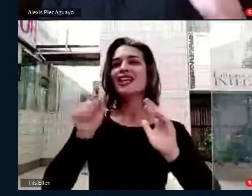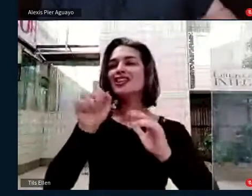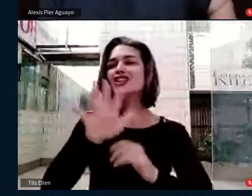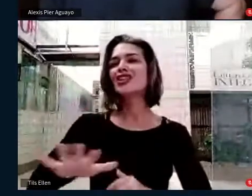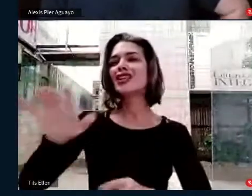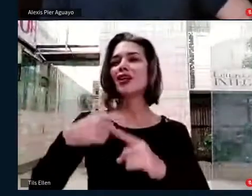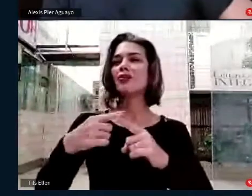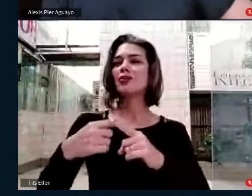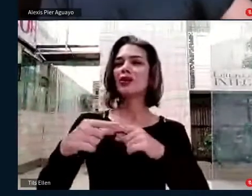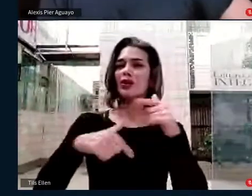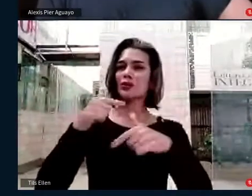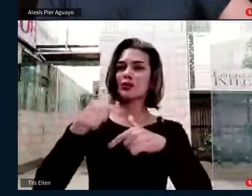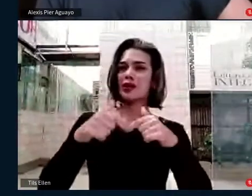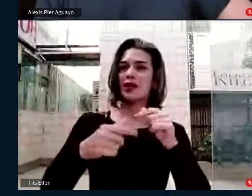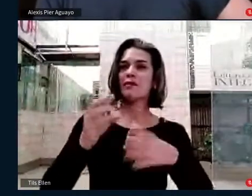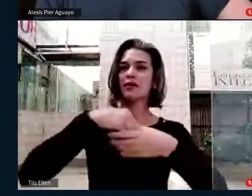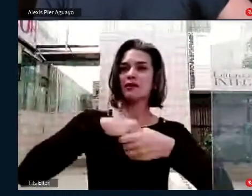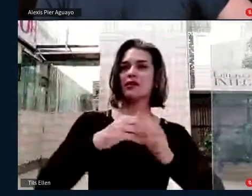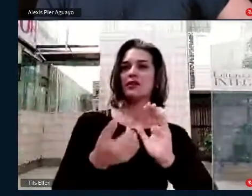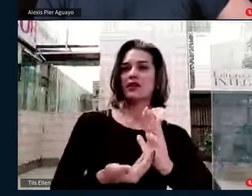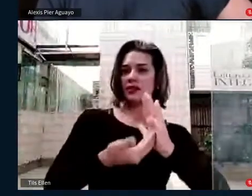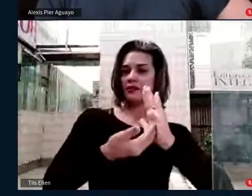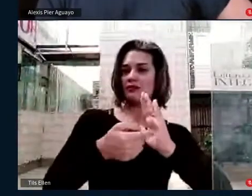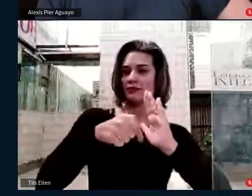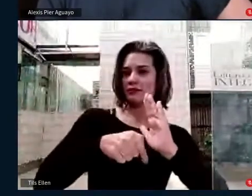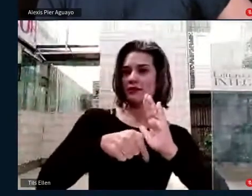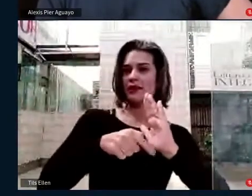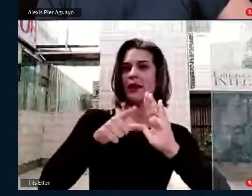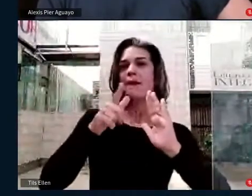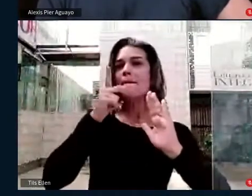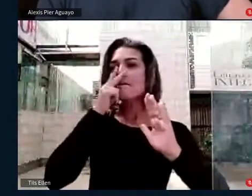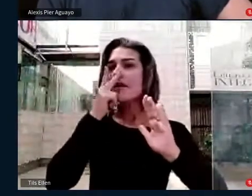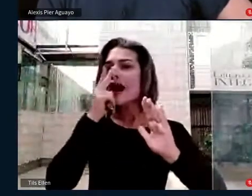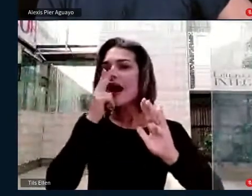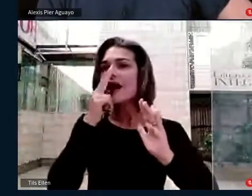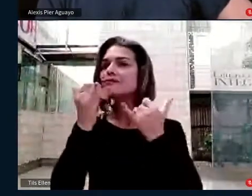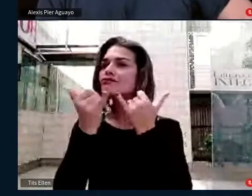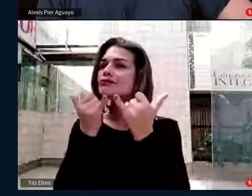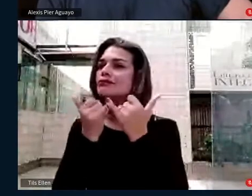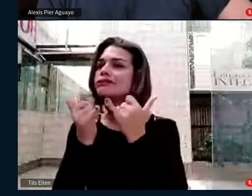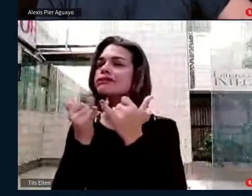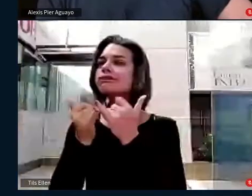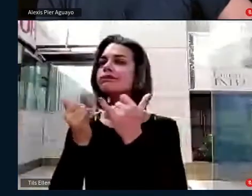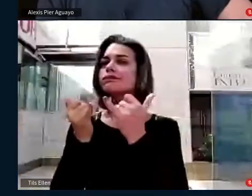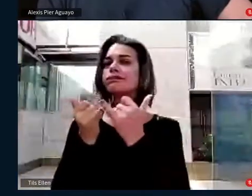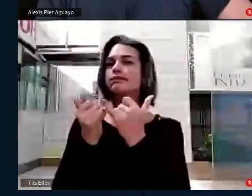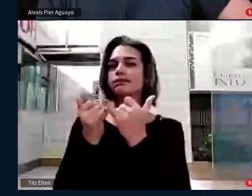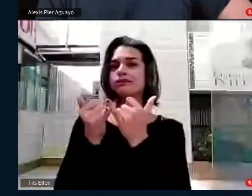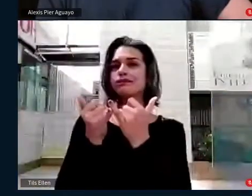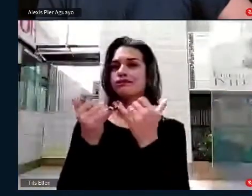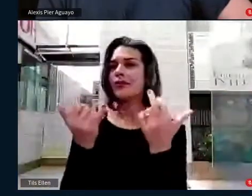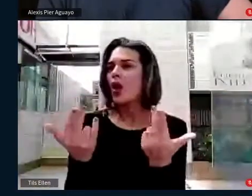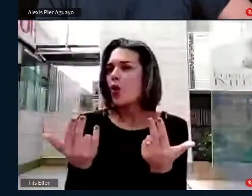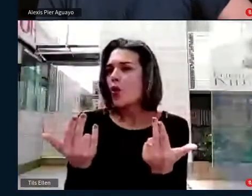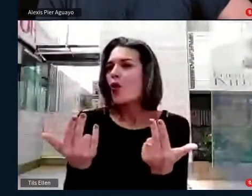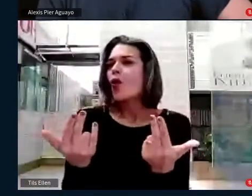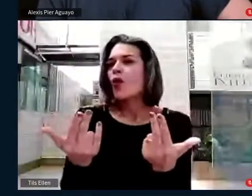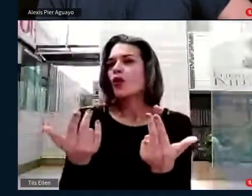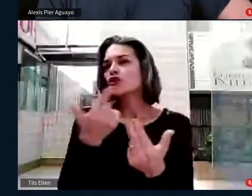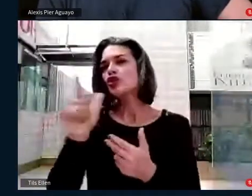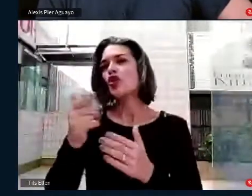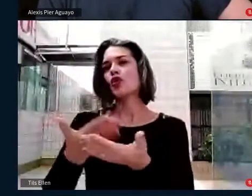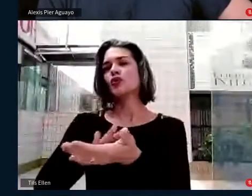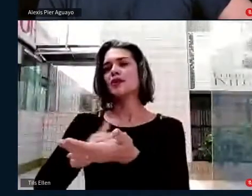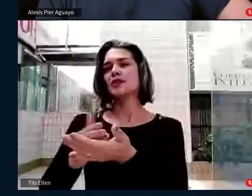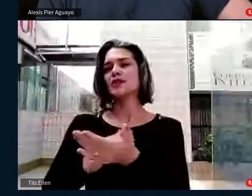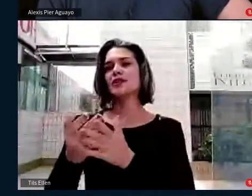que vocês fazem na TV Câmara do Brasil é similar, para não dizer assim, o mesmíssimo trabalho dos intérpretes que